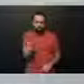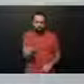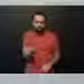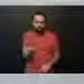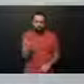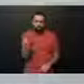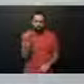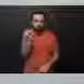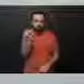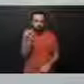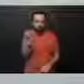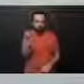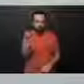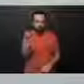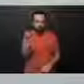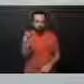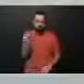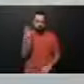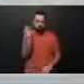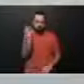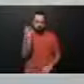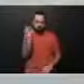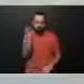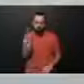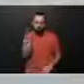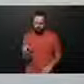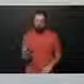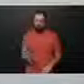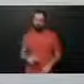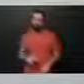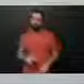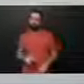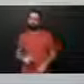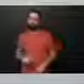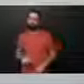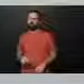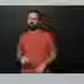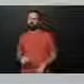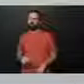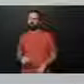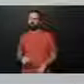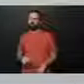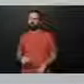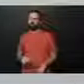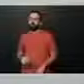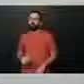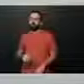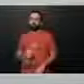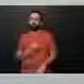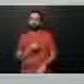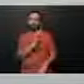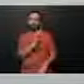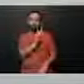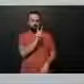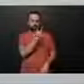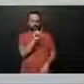2, 3, 4, 5. Então, eu consegui já, ó,